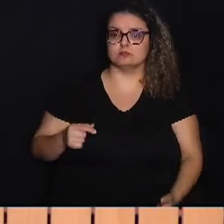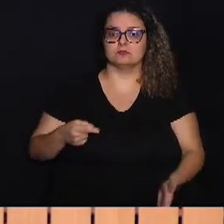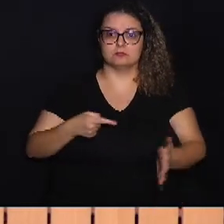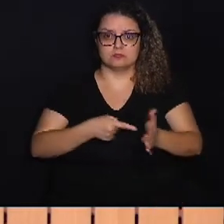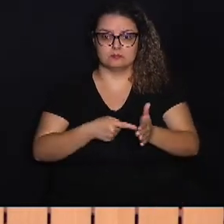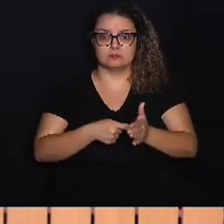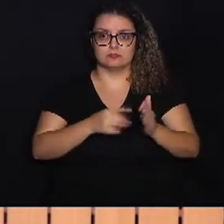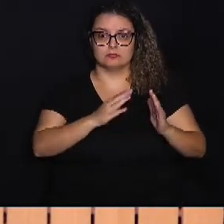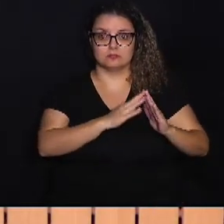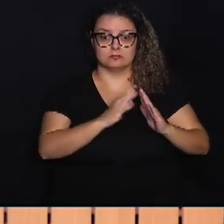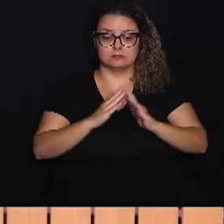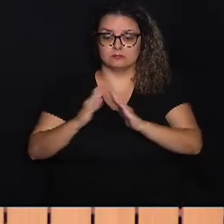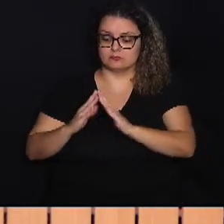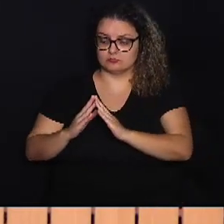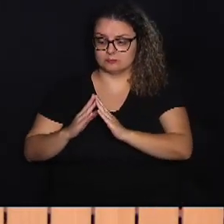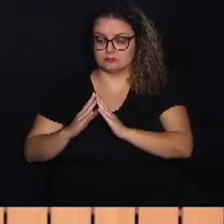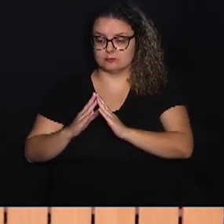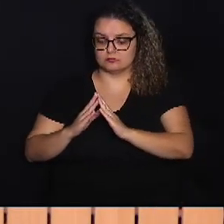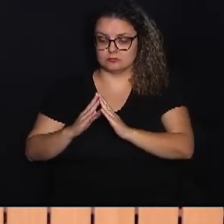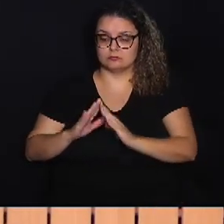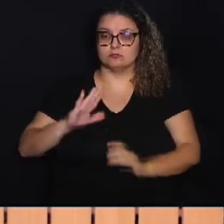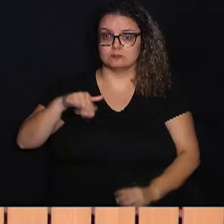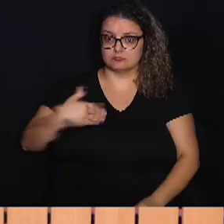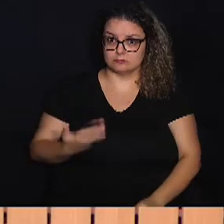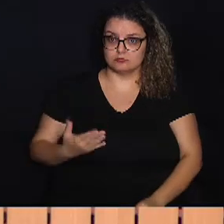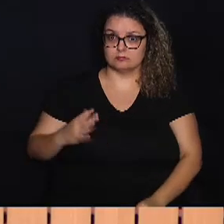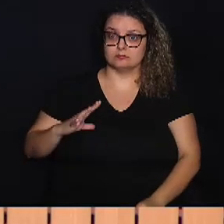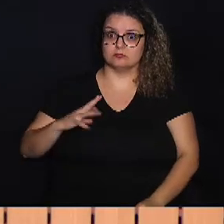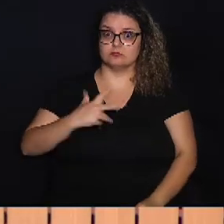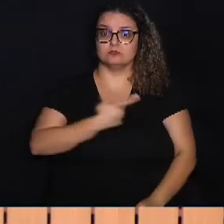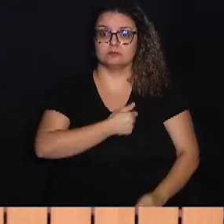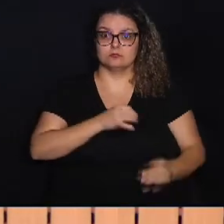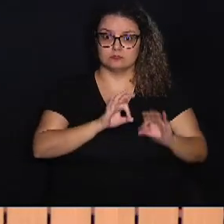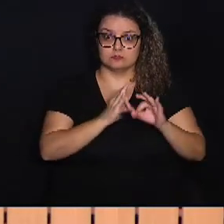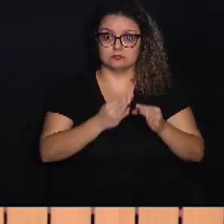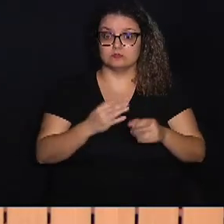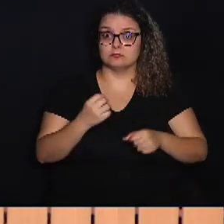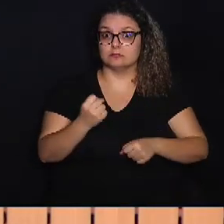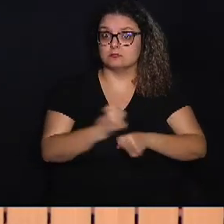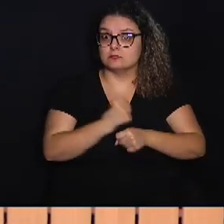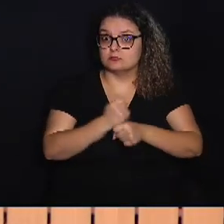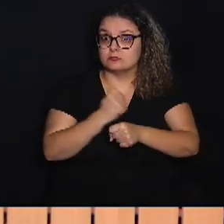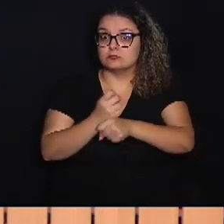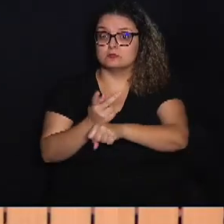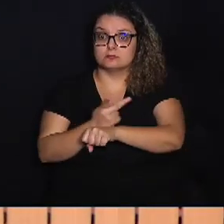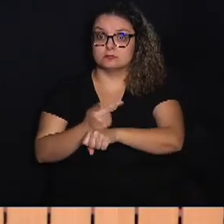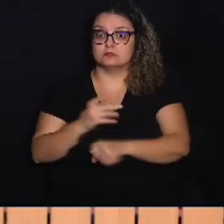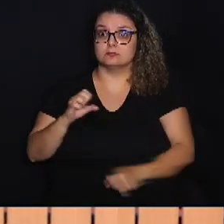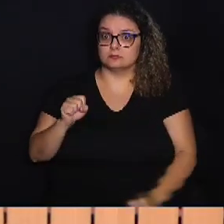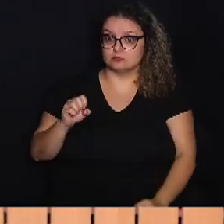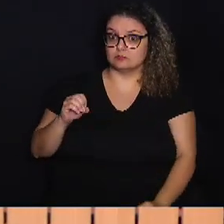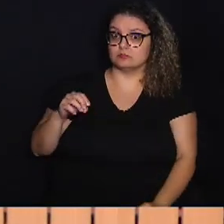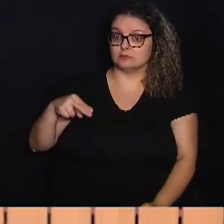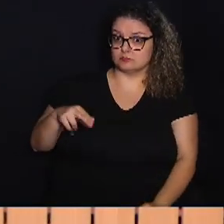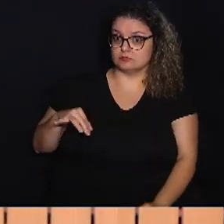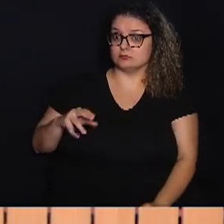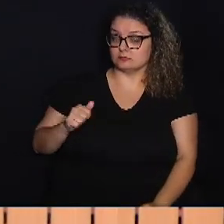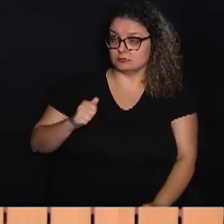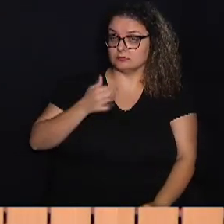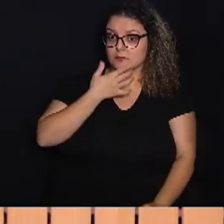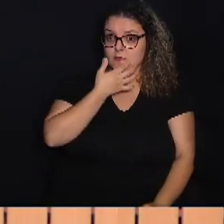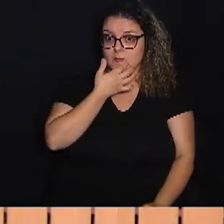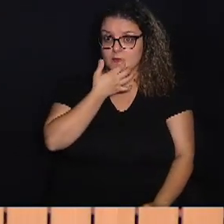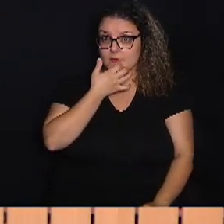de vizinhos assim que resgatada pela família que passou décadas procurando Sônia Veja a menina foi eh